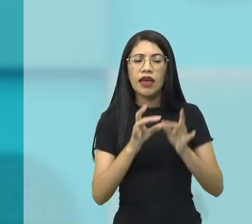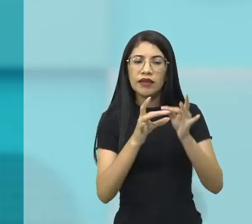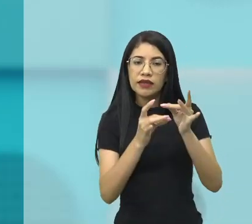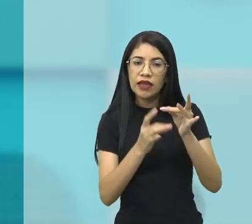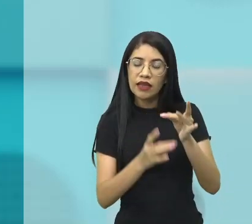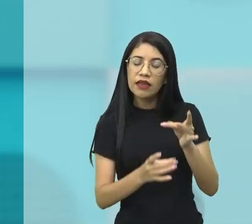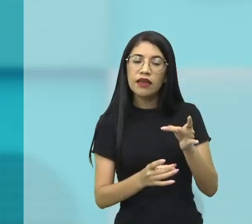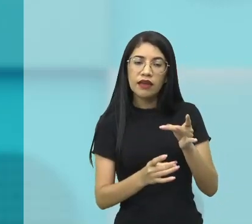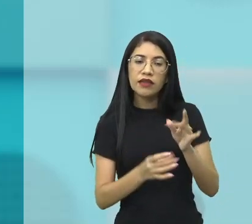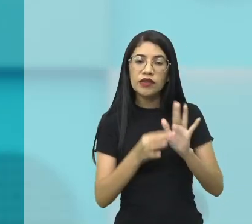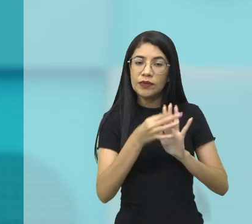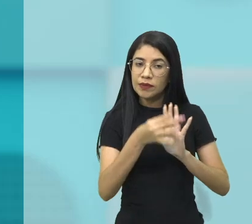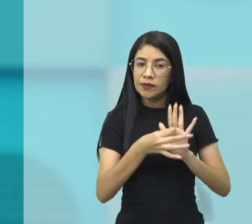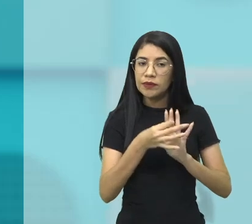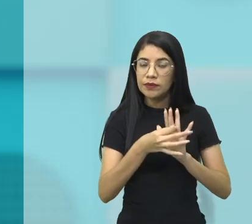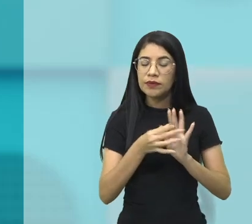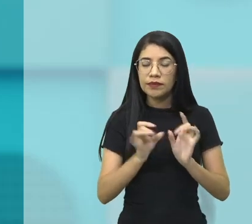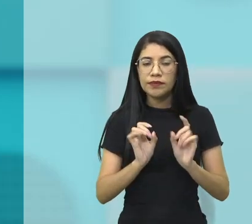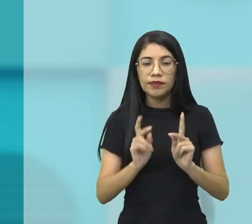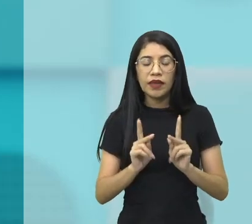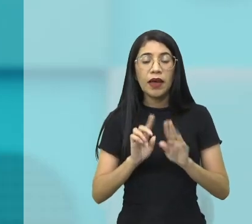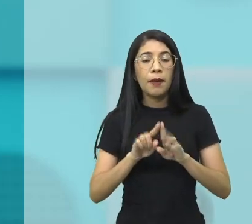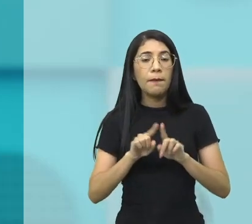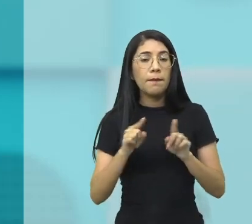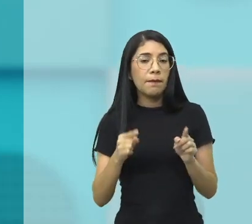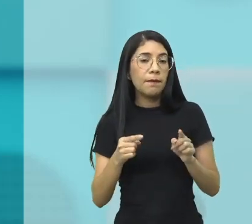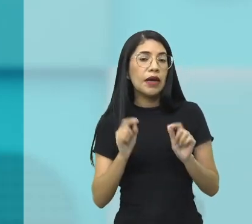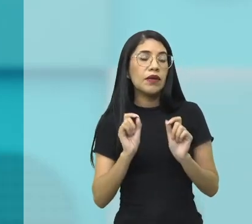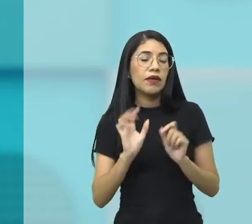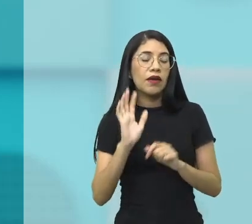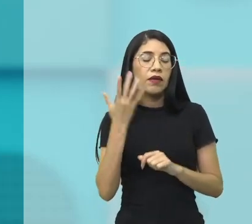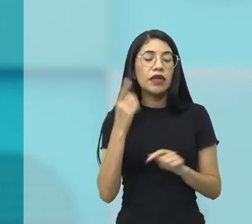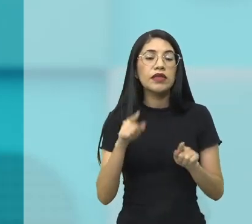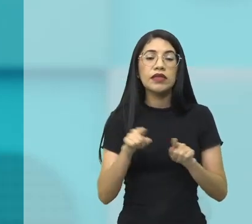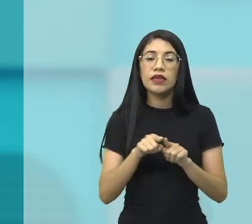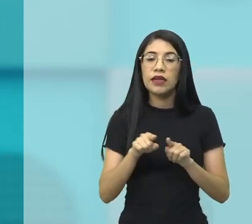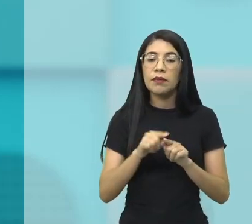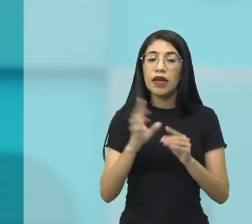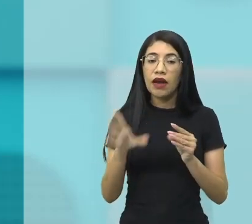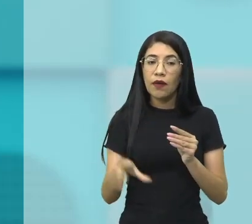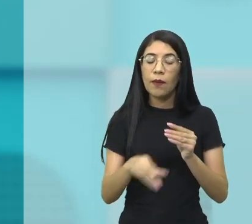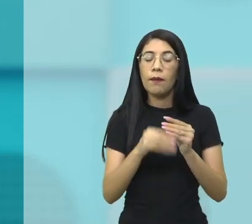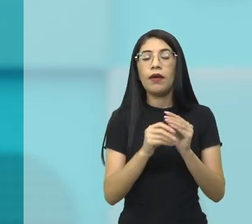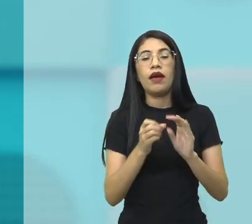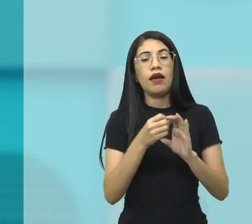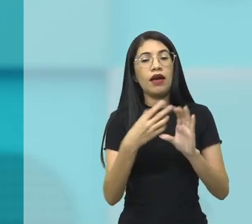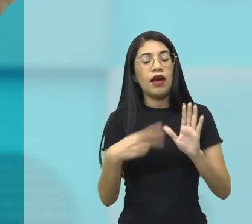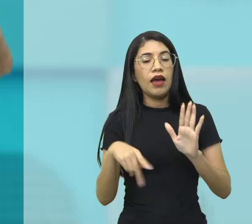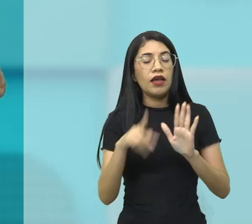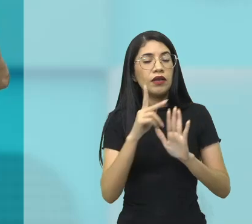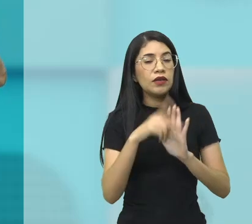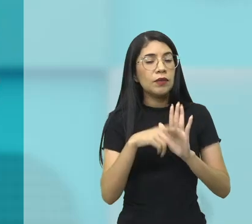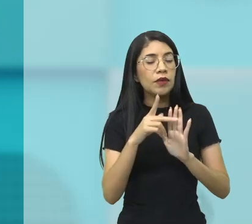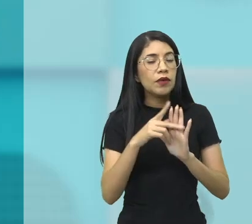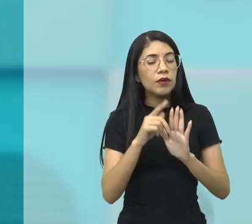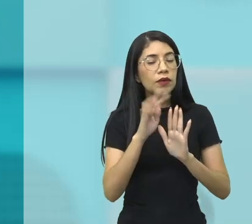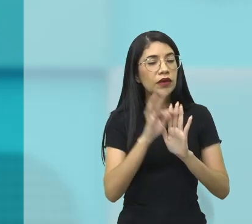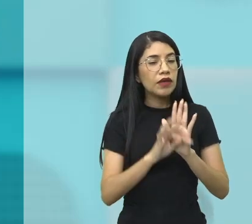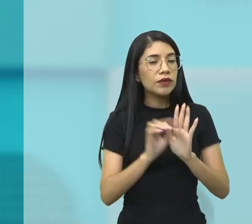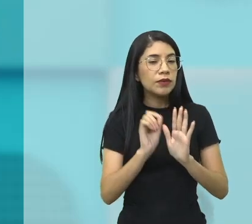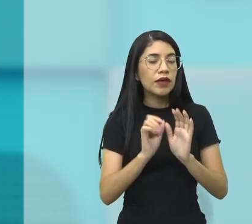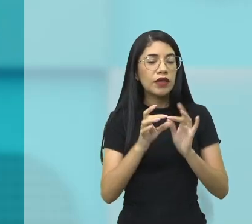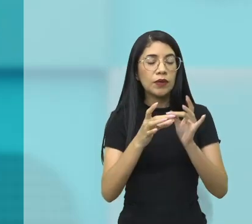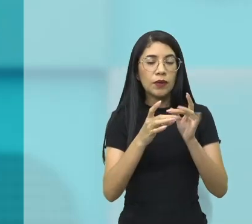dissertativo, argumentativo, certo? Porém, ele trouxe traços de outros tipos, como do narrativo e